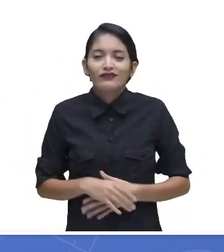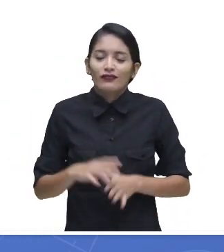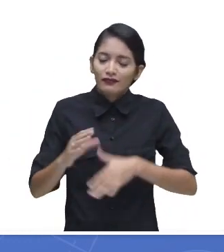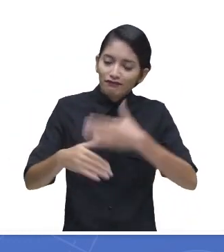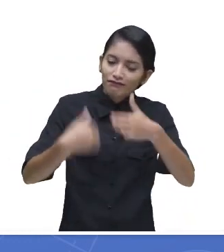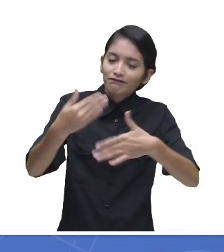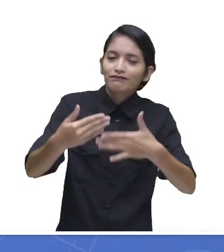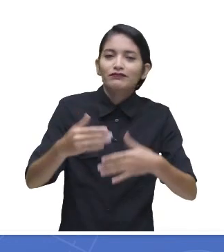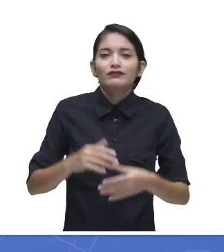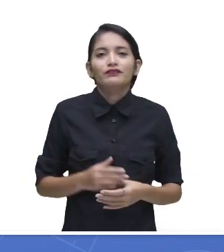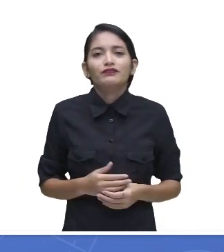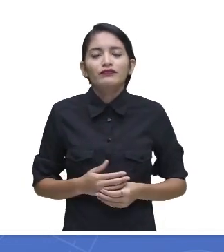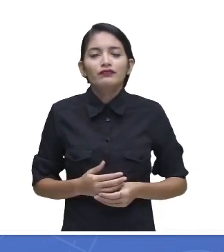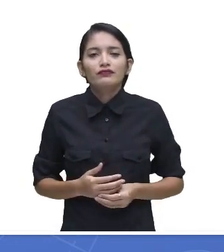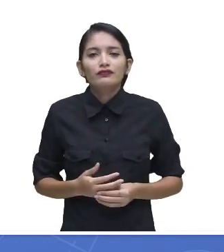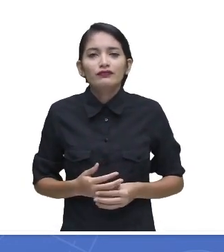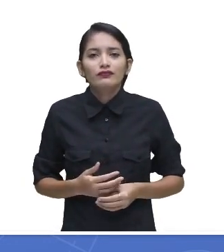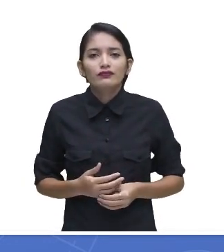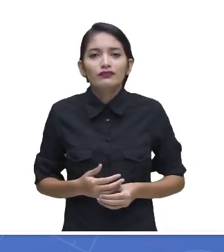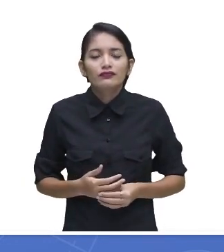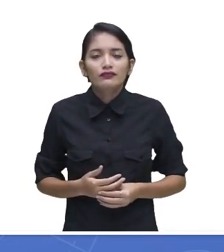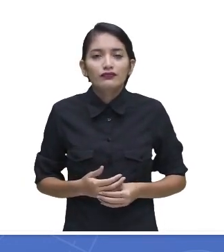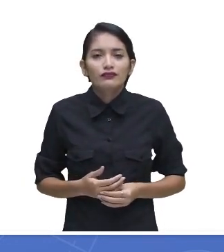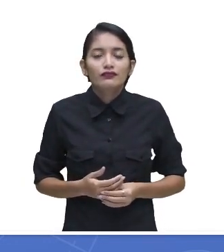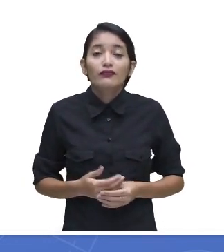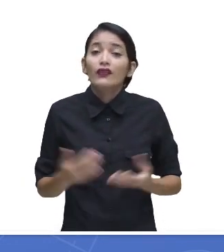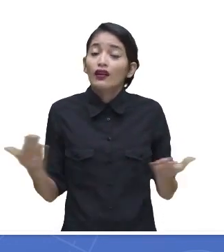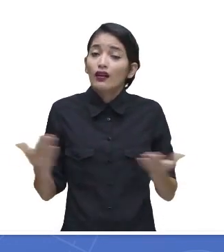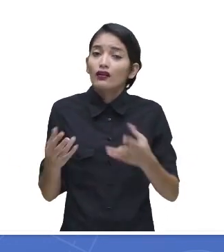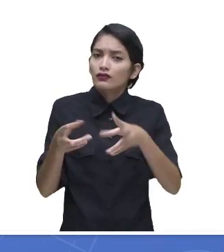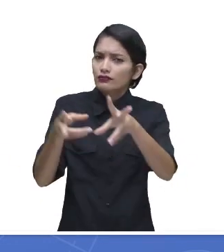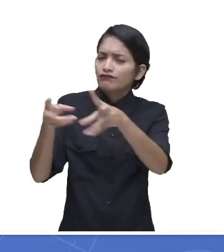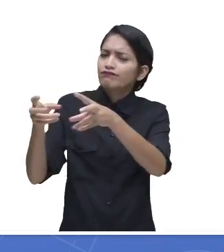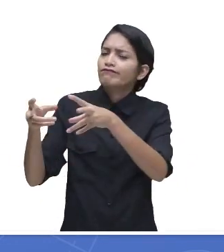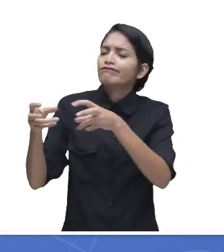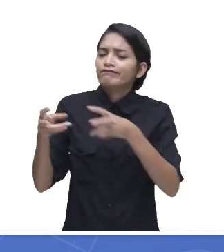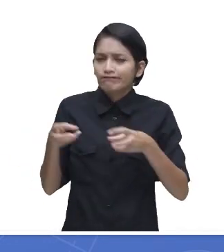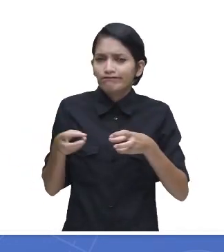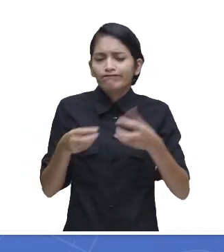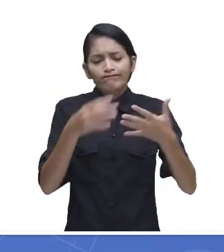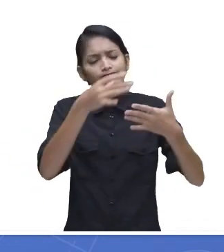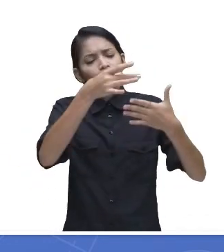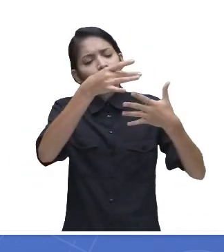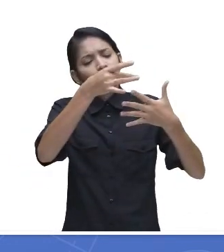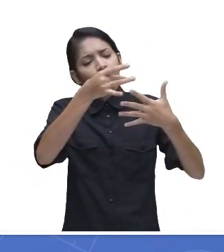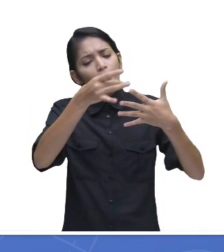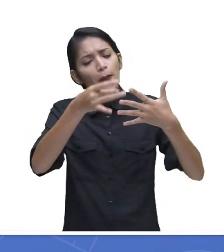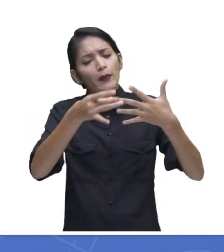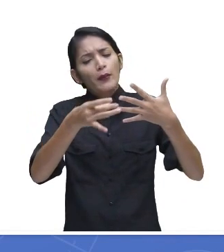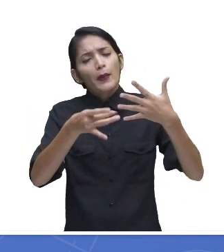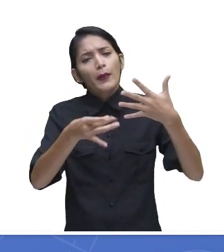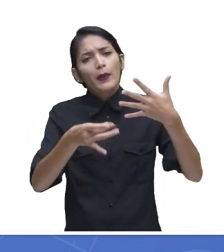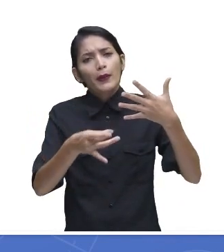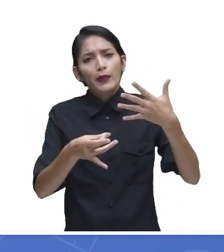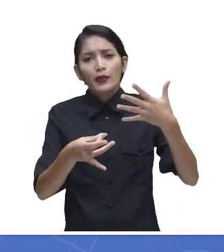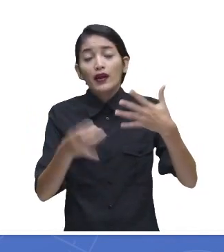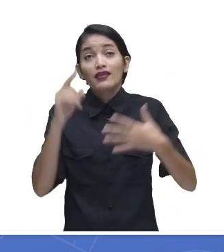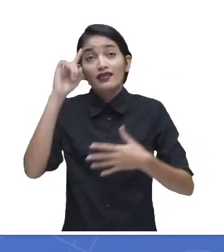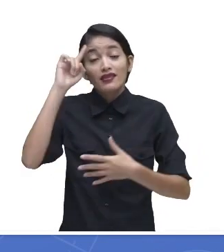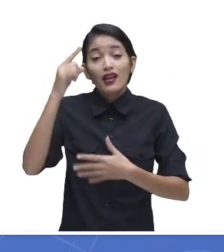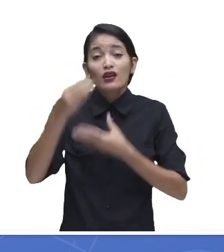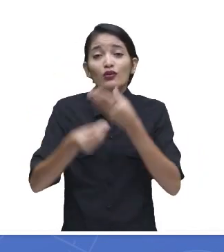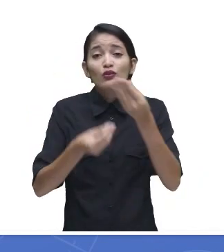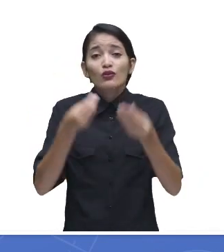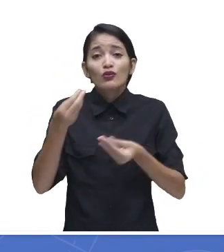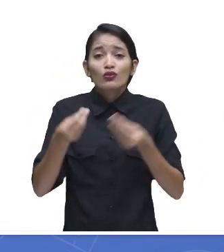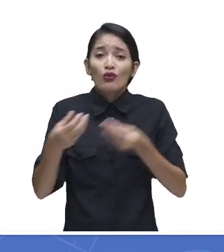histórico. Então vamos ver agora, assim com mais detalhe, essa ideia de modernidade. Né? Vamos focar agora